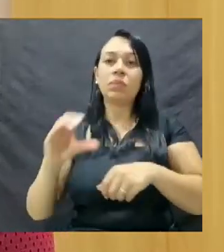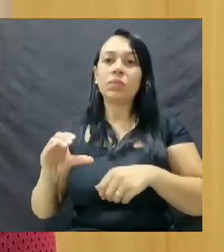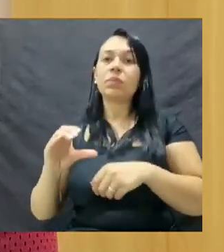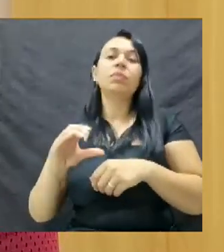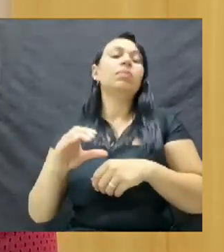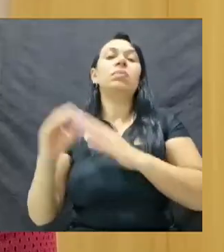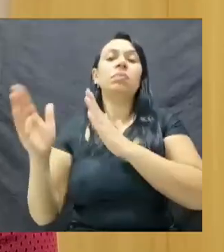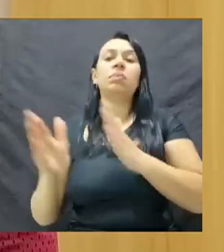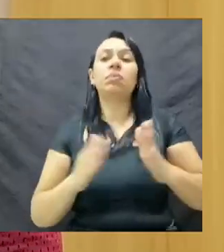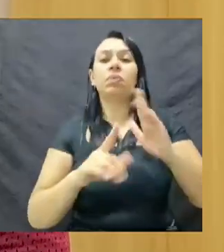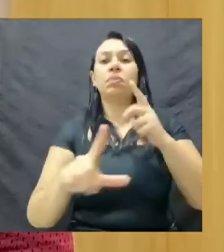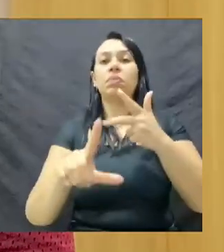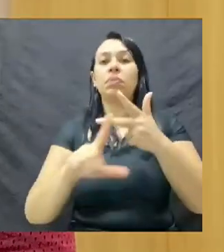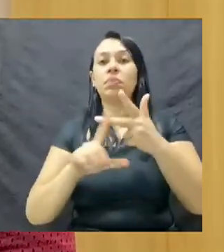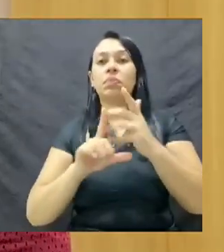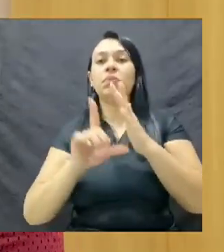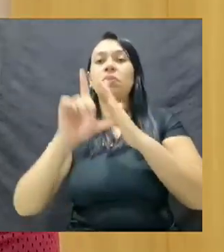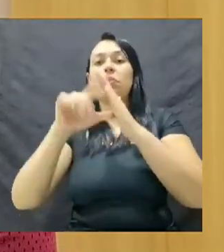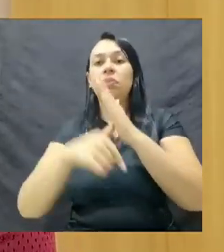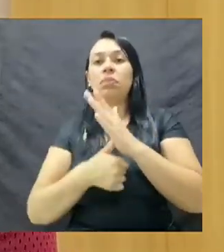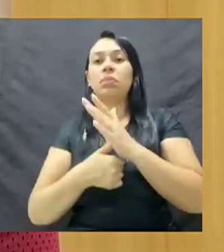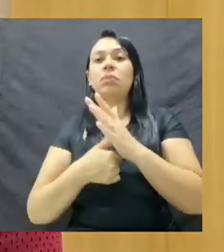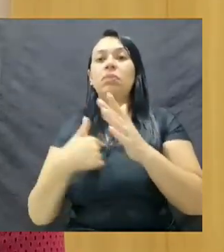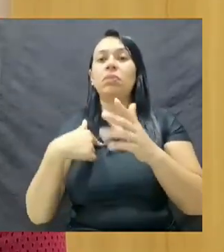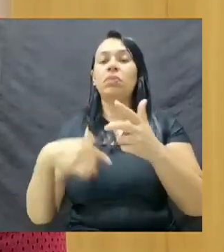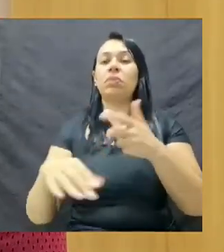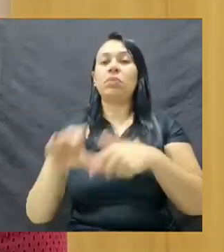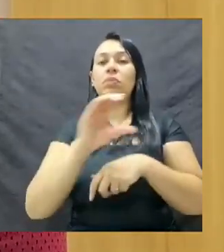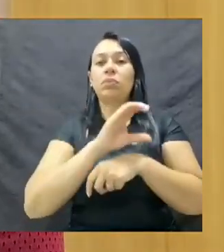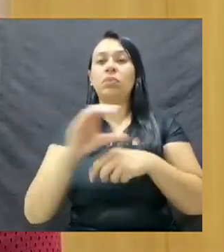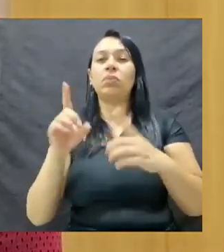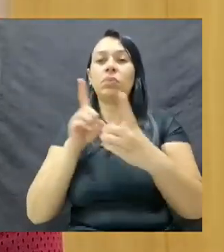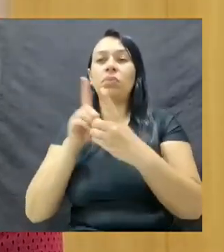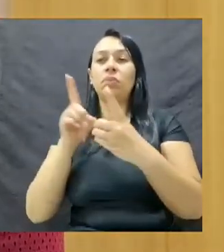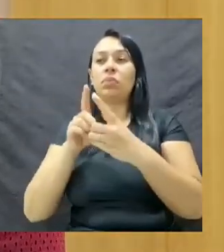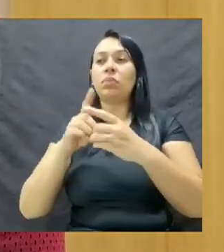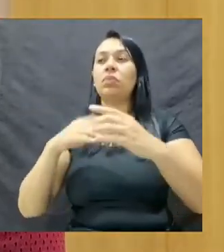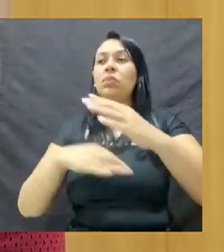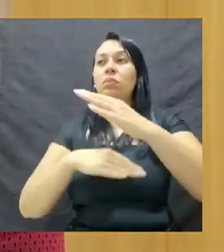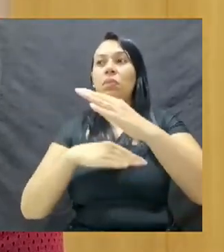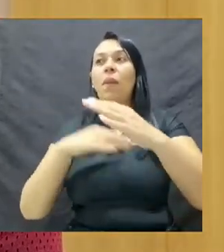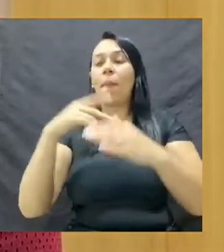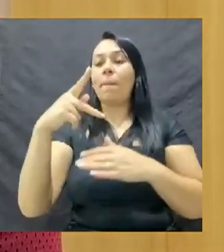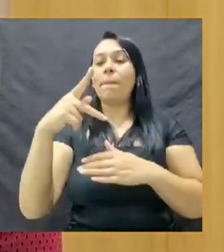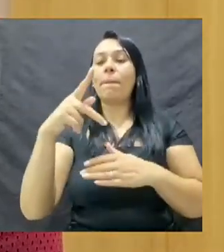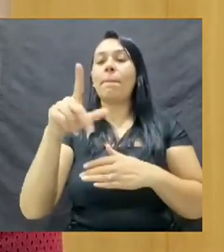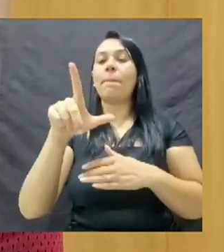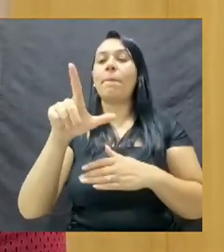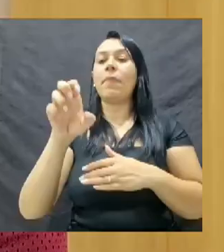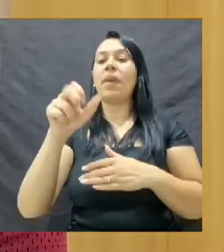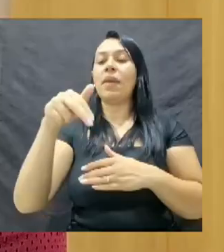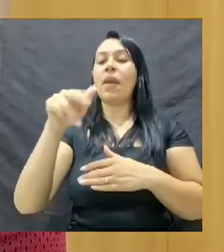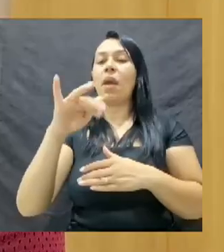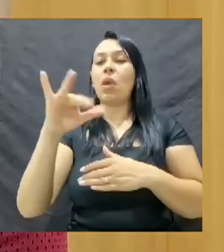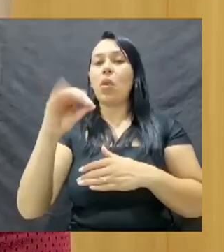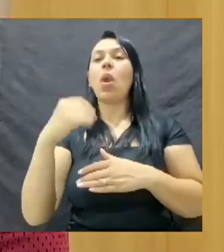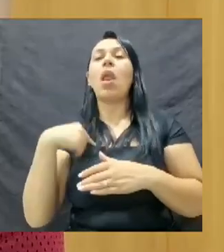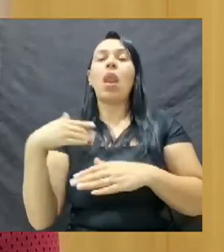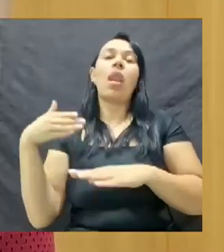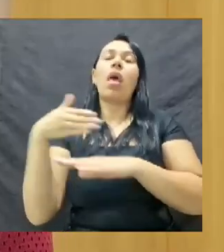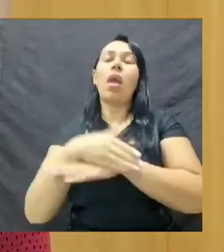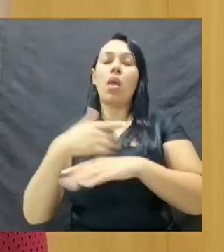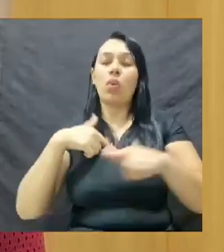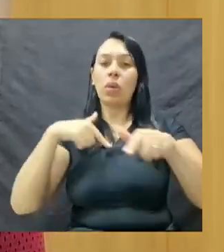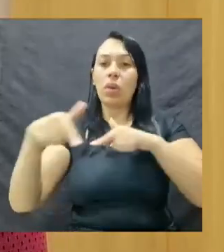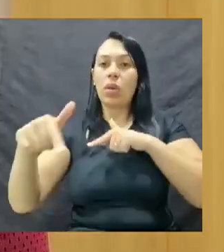depois eu fui para a Coordenadoria de Atendimento ao Plenário. Lá dentro da Coordenadoria de Atendimento ao Plenário eu tive uma oportunidade de